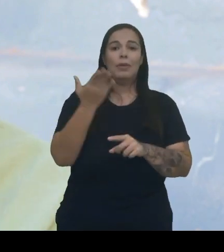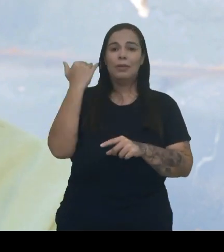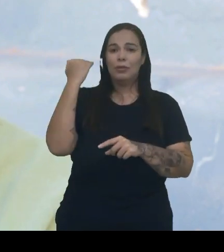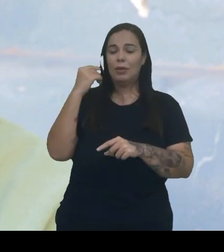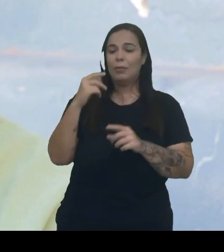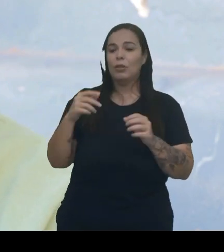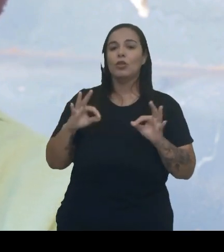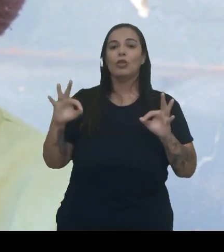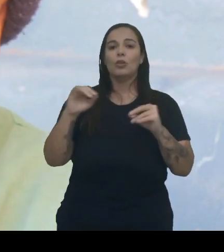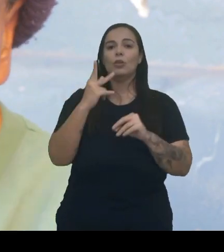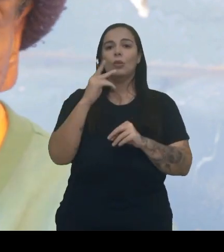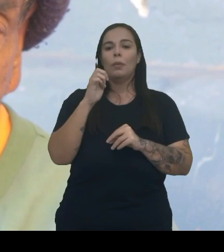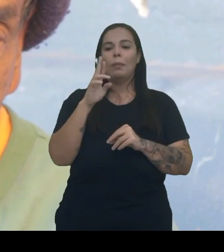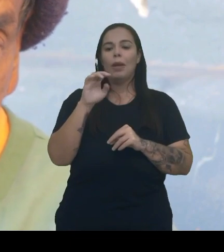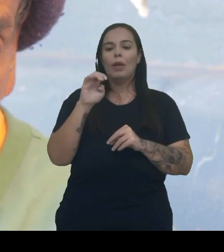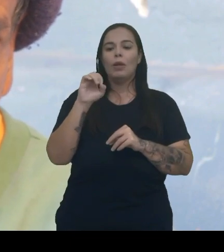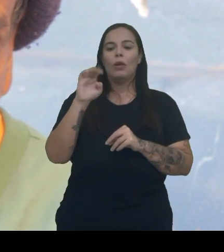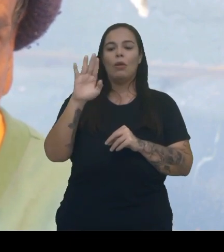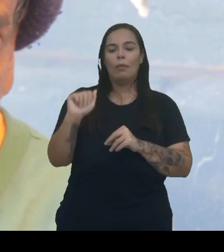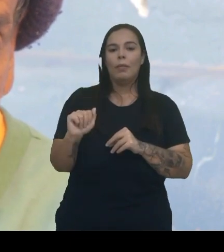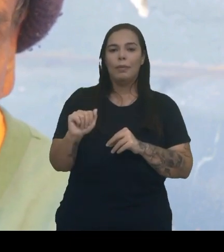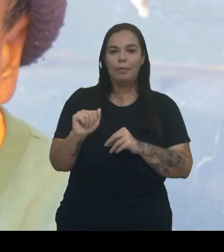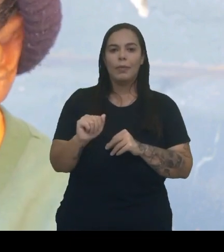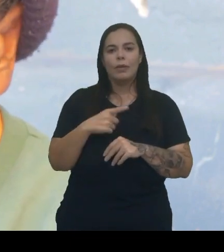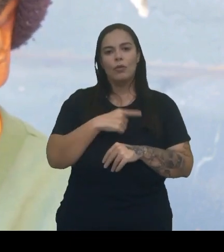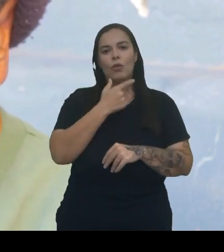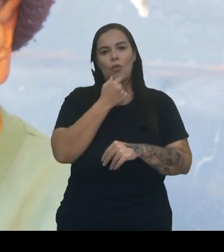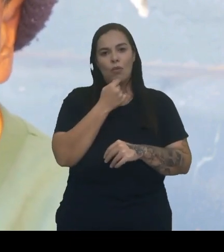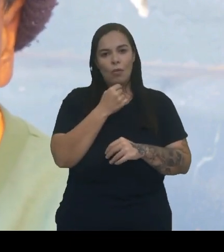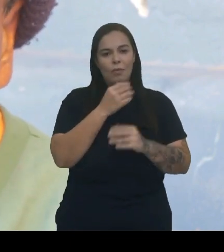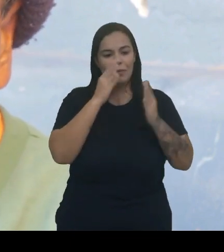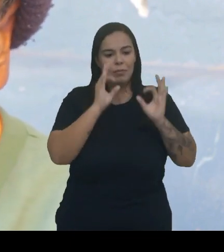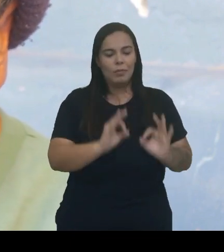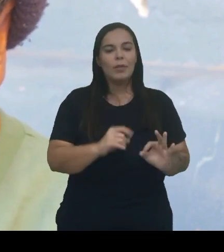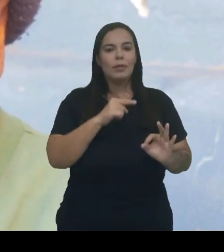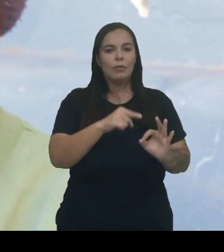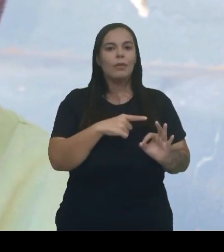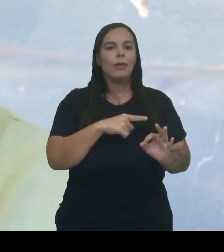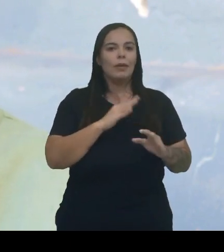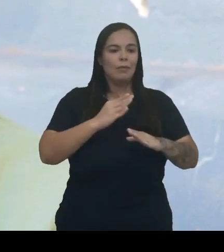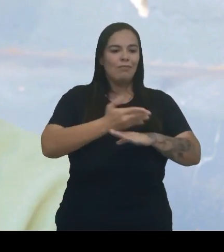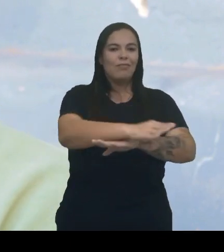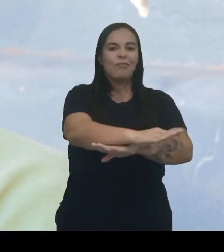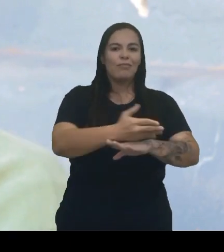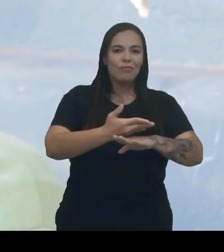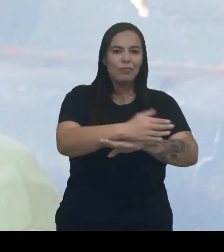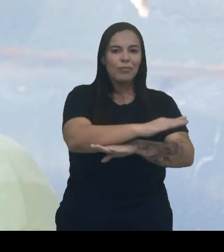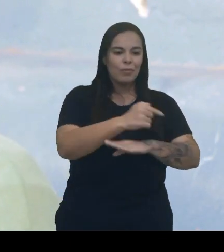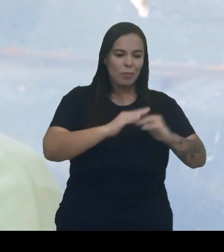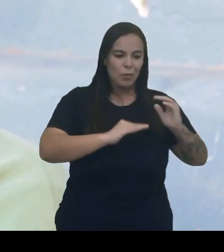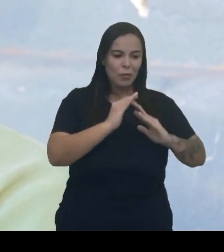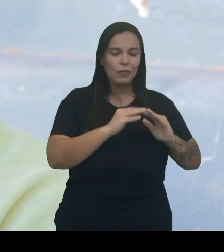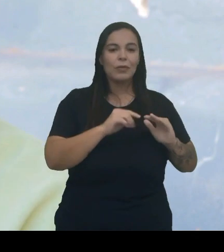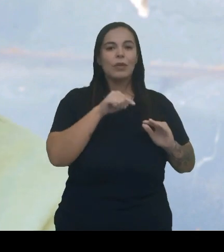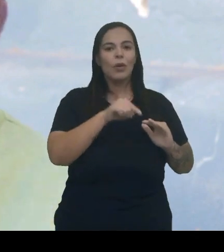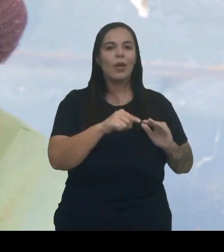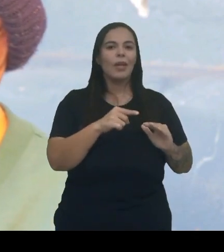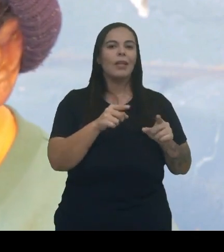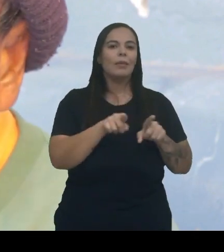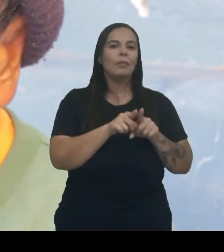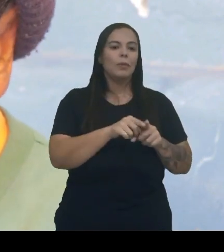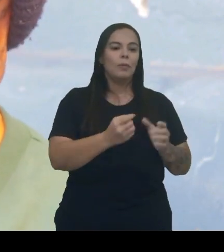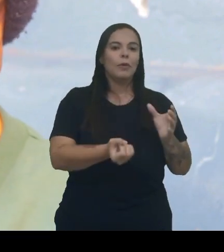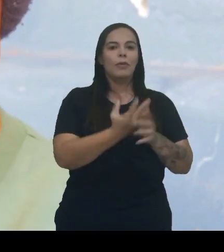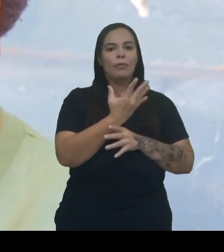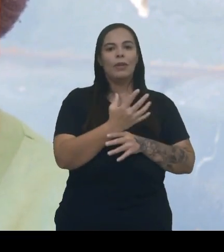peroba. Quem fazia era Someco. Era o carpinteiro que teve a mão de Deus. Assim como Roberto Carlos é o rei da música, Pelé